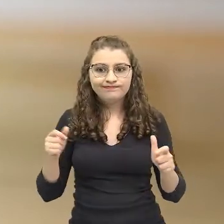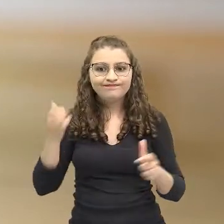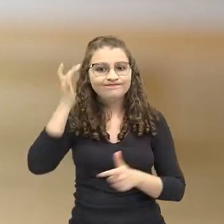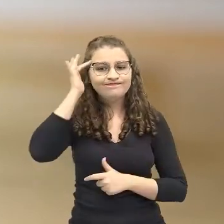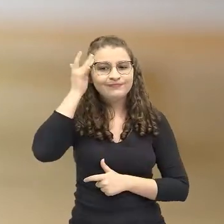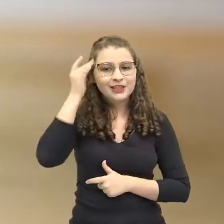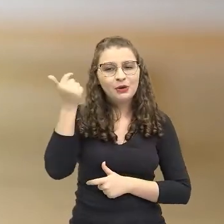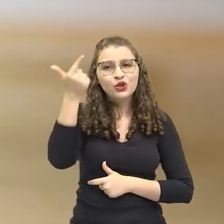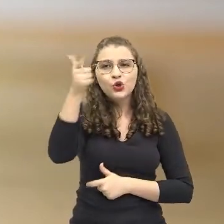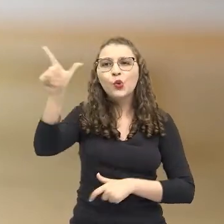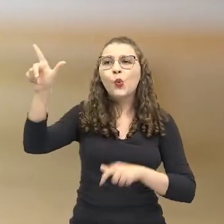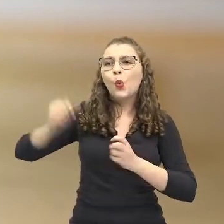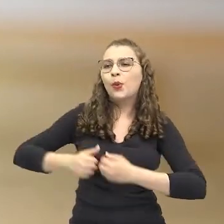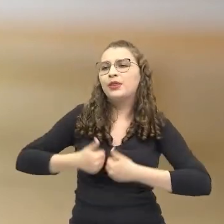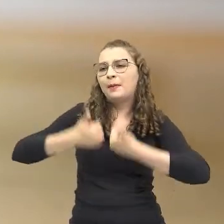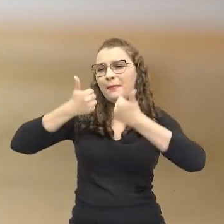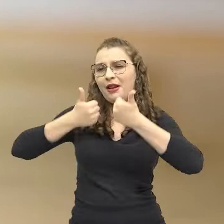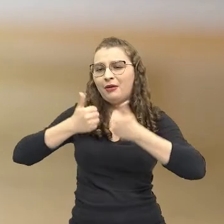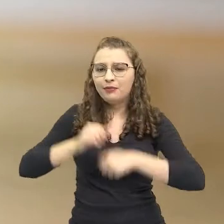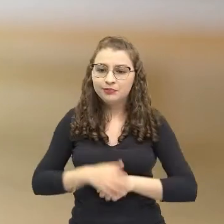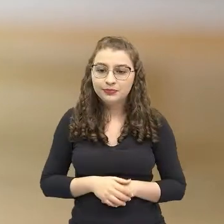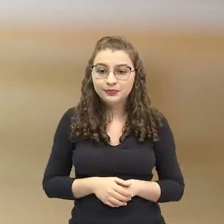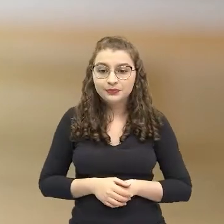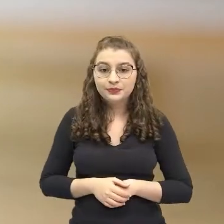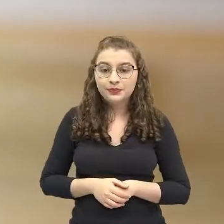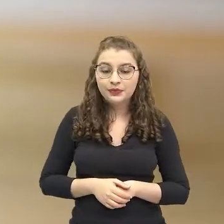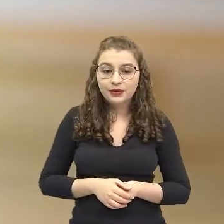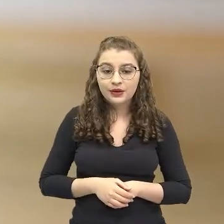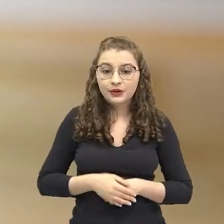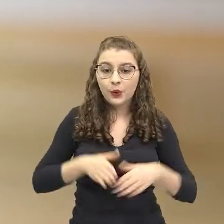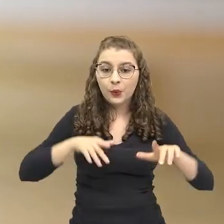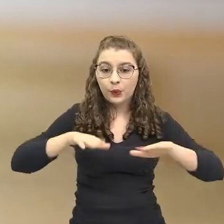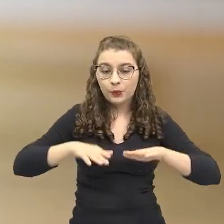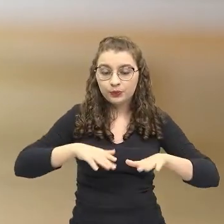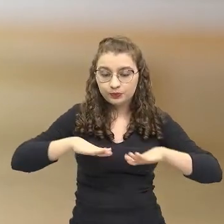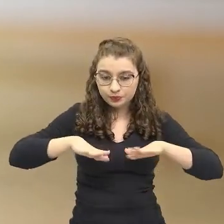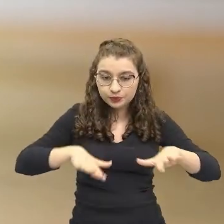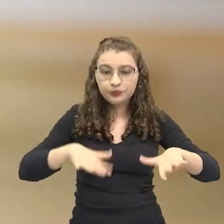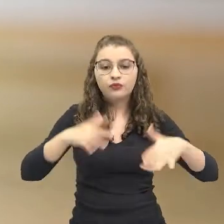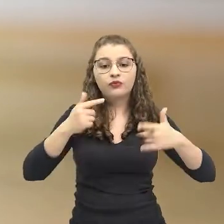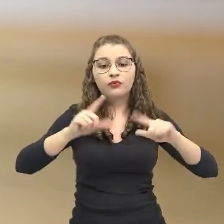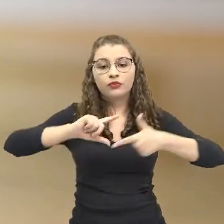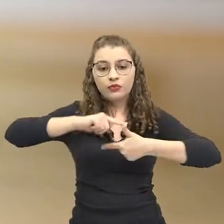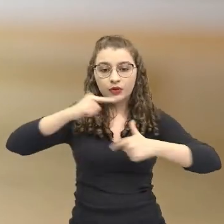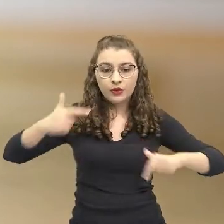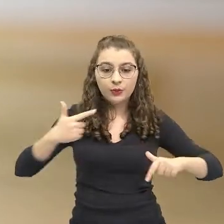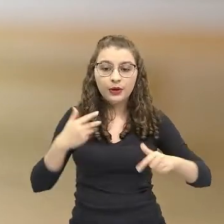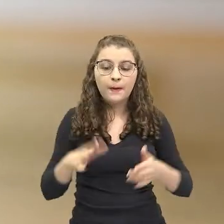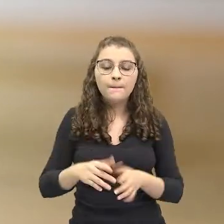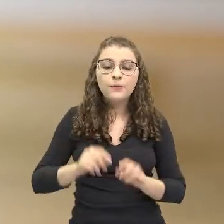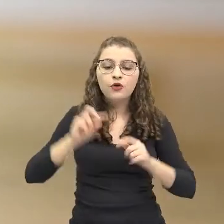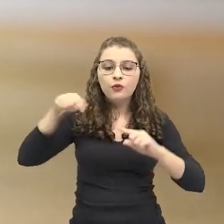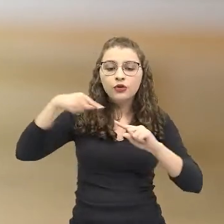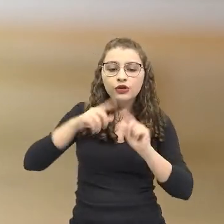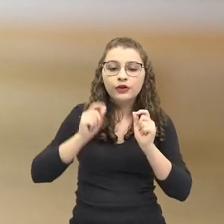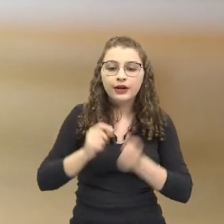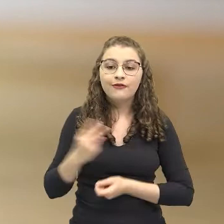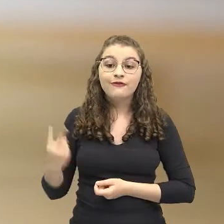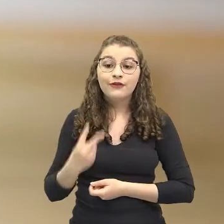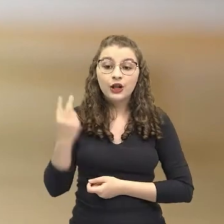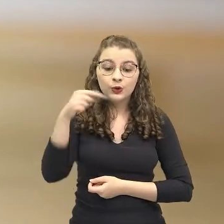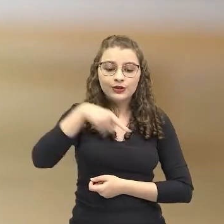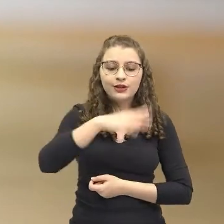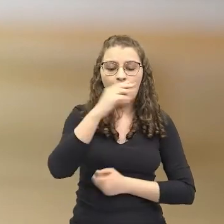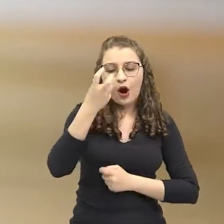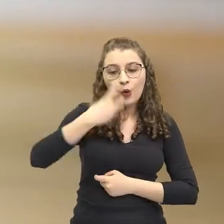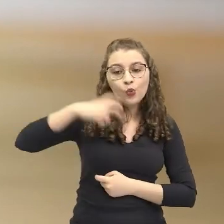tá? Por quê? Porque nesse momento, com o movimento modernista, se pretende valorizar a cultura nacional.